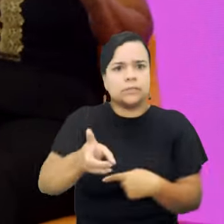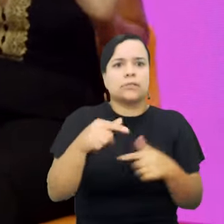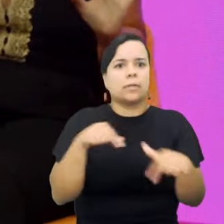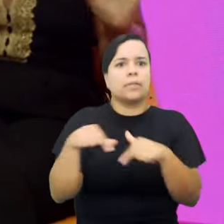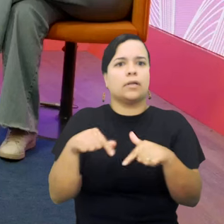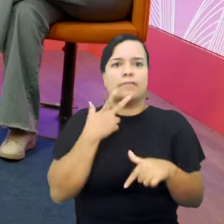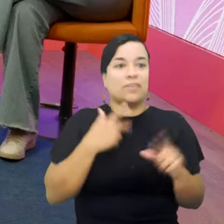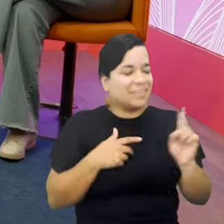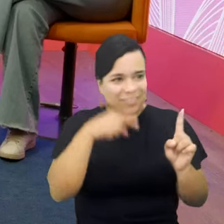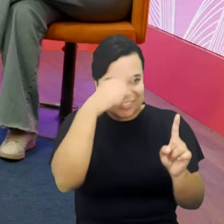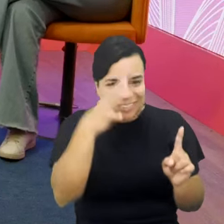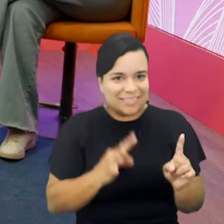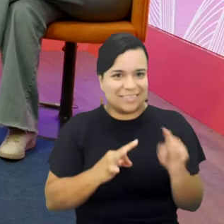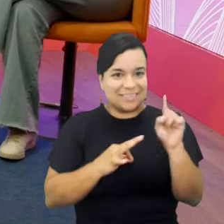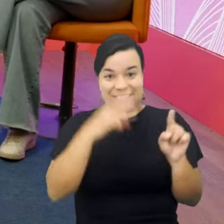tá entendendo.